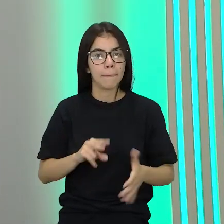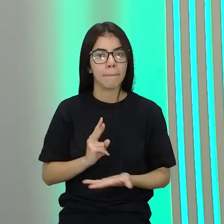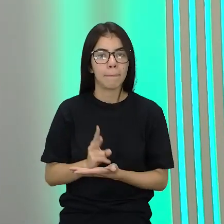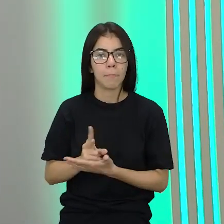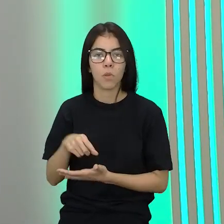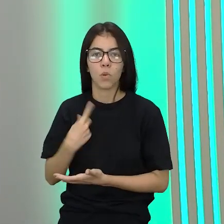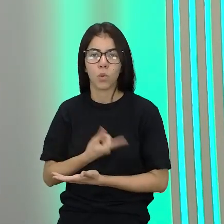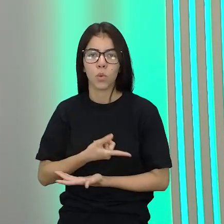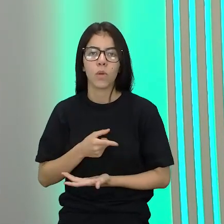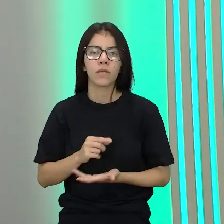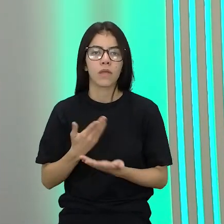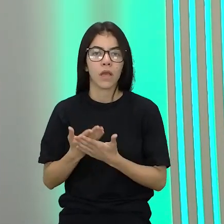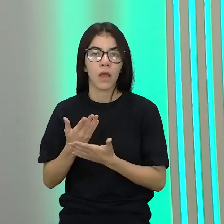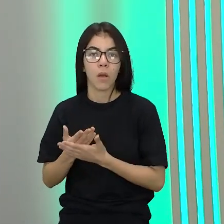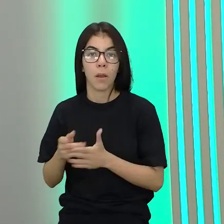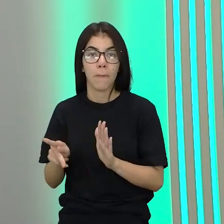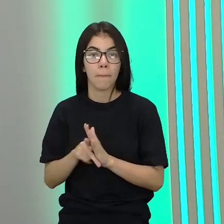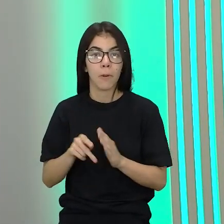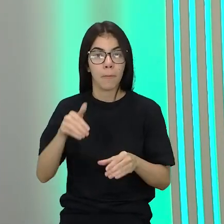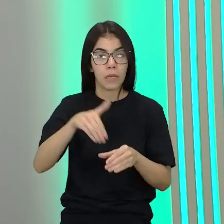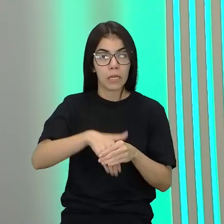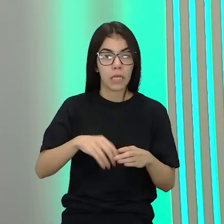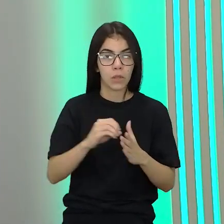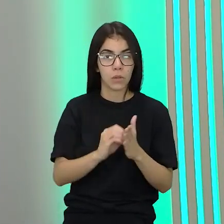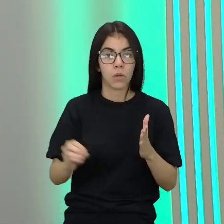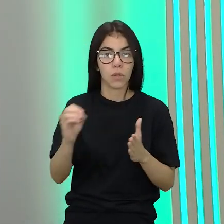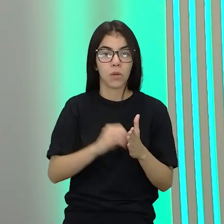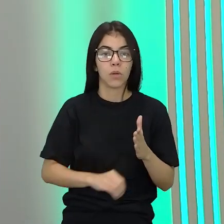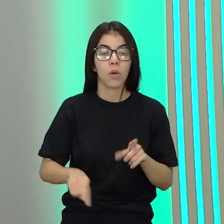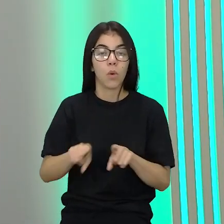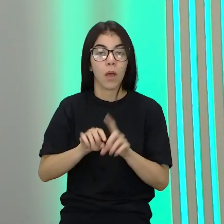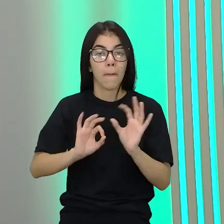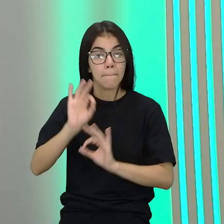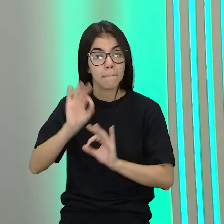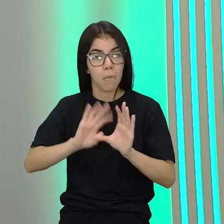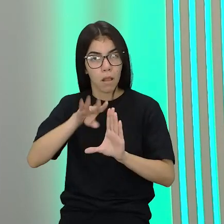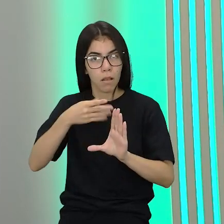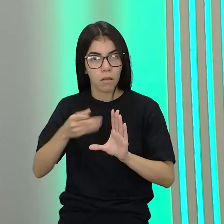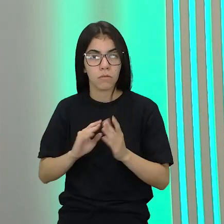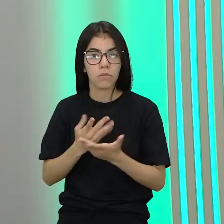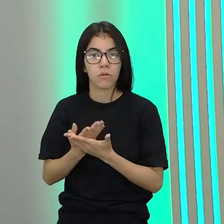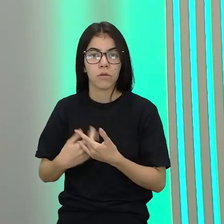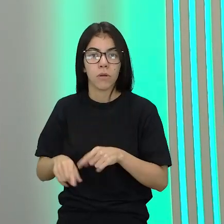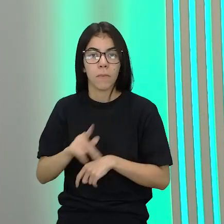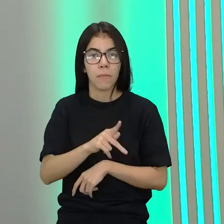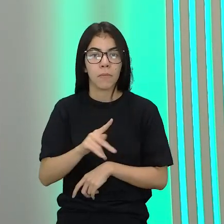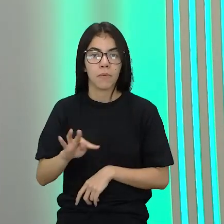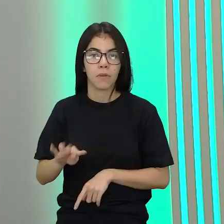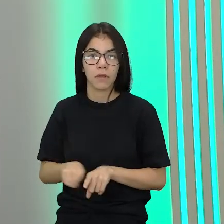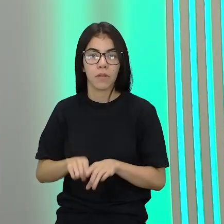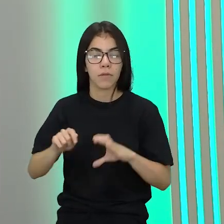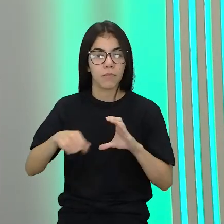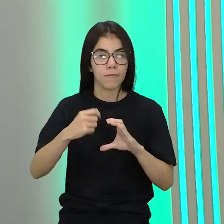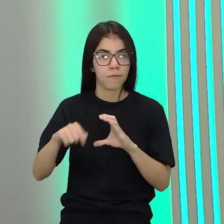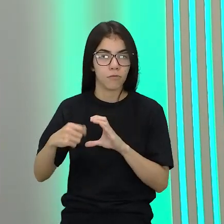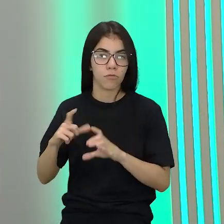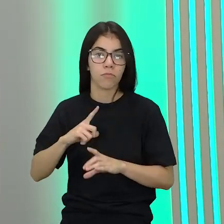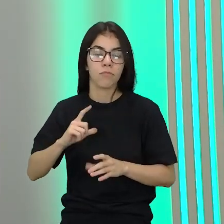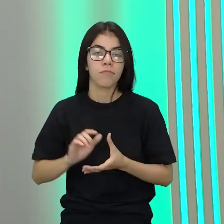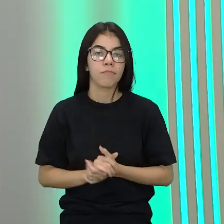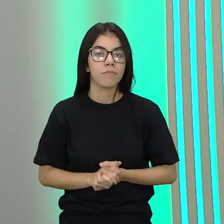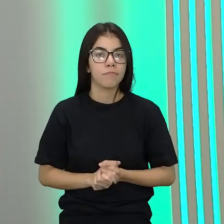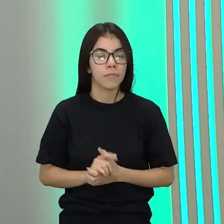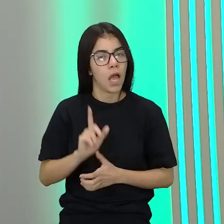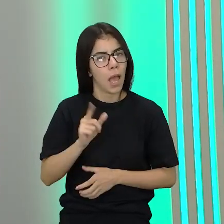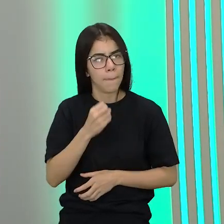aulas inéditas no repositório, onde você encontra lá o plano de aula, o PPT e vídeos. Então, vale a pena